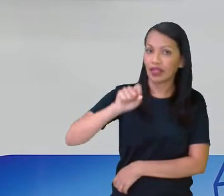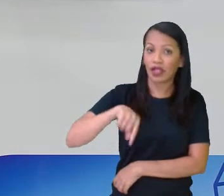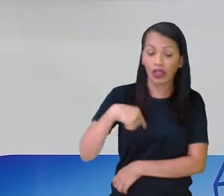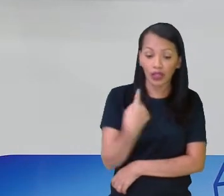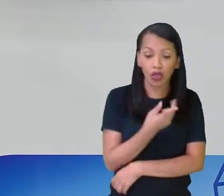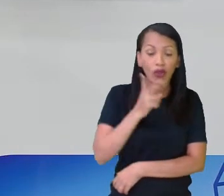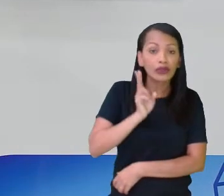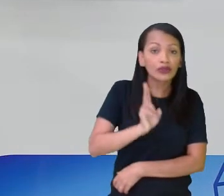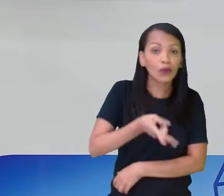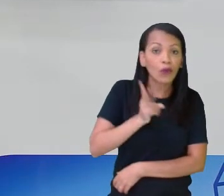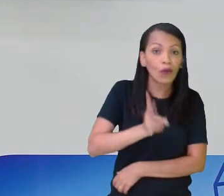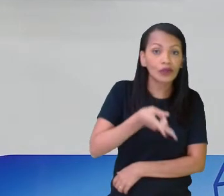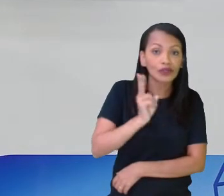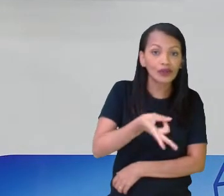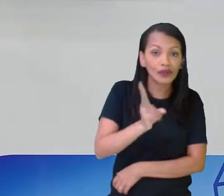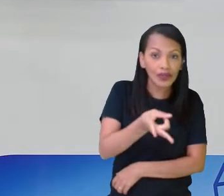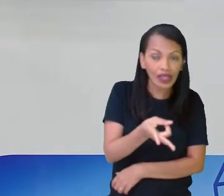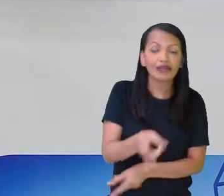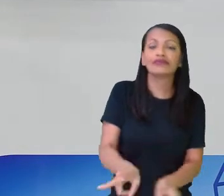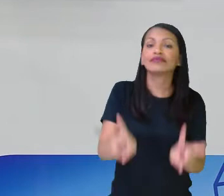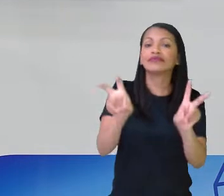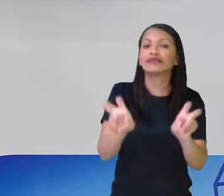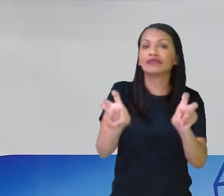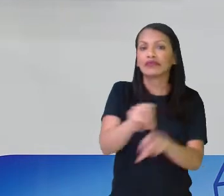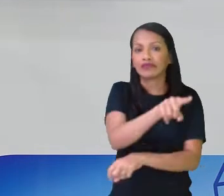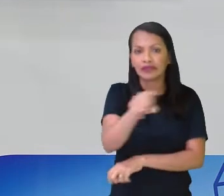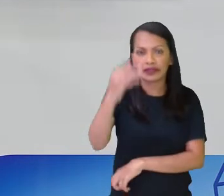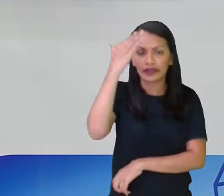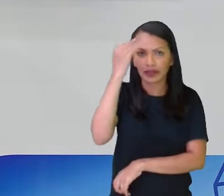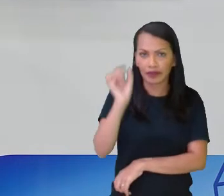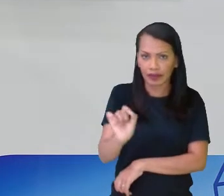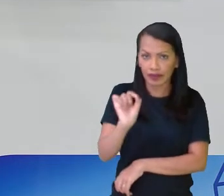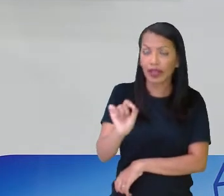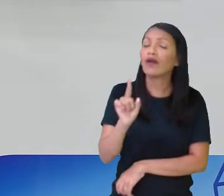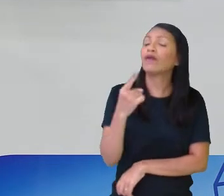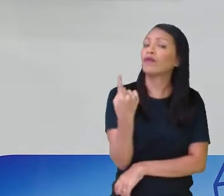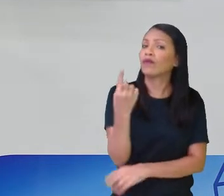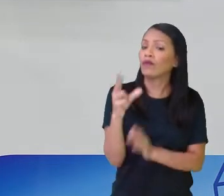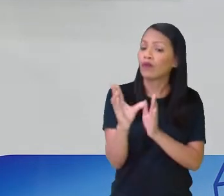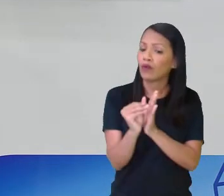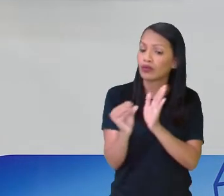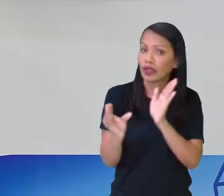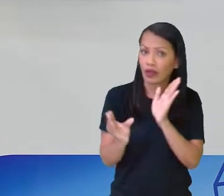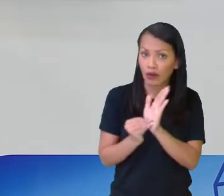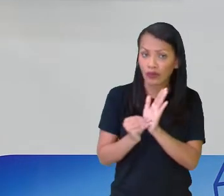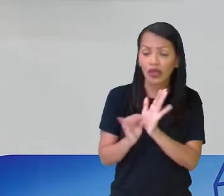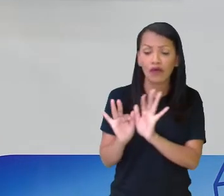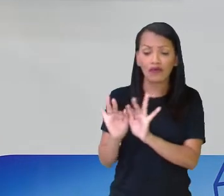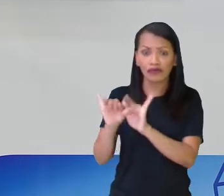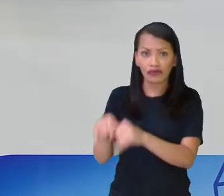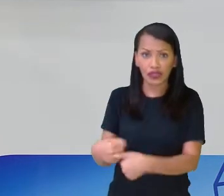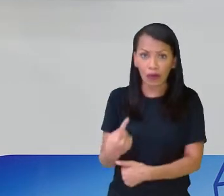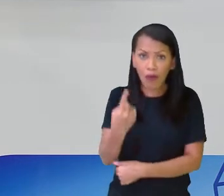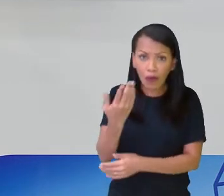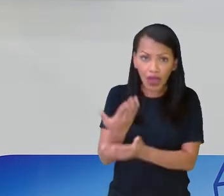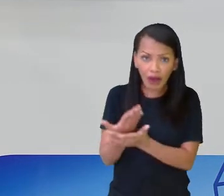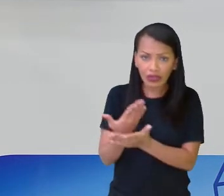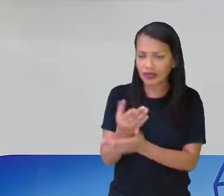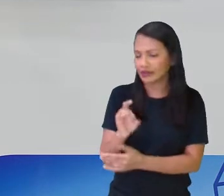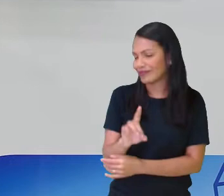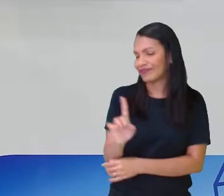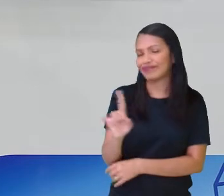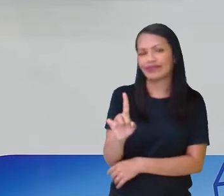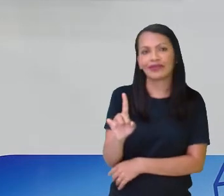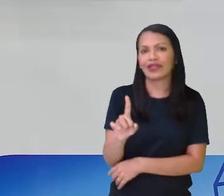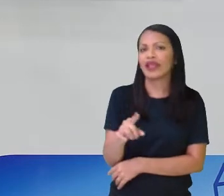dando continuidade. Porque você sabe, não é? Um conteúdo, ele não consegue ser finalizado numa aula só.